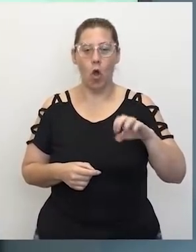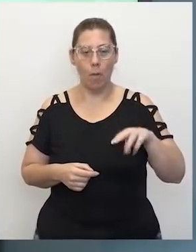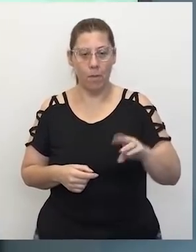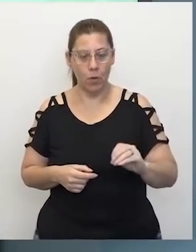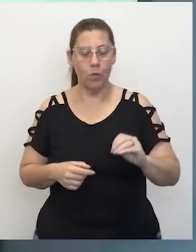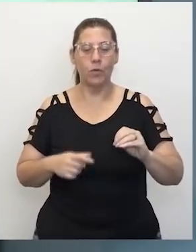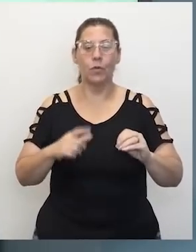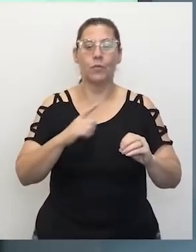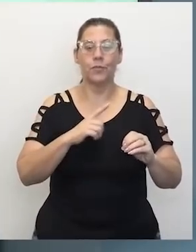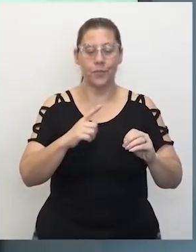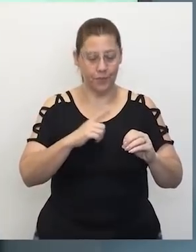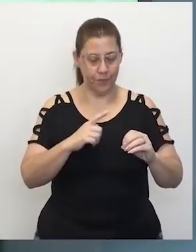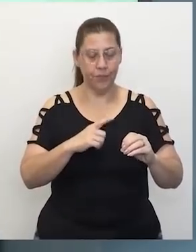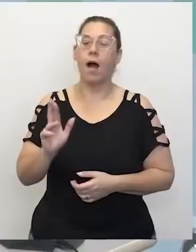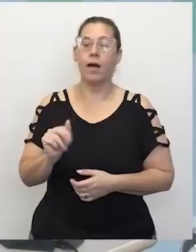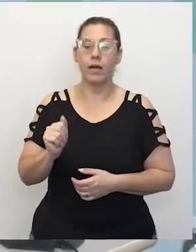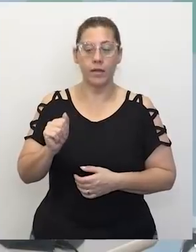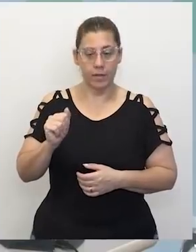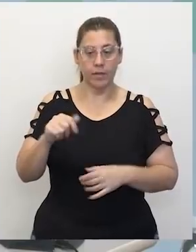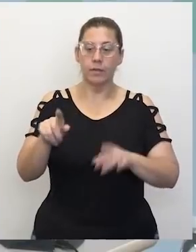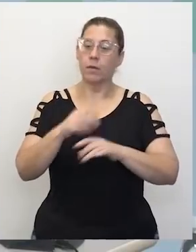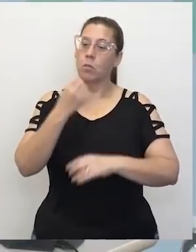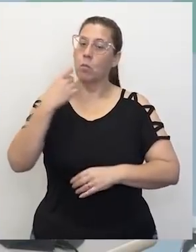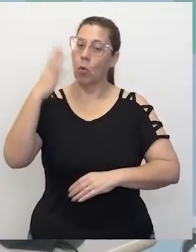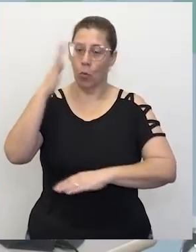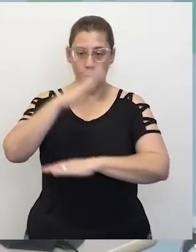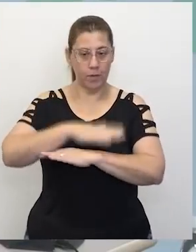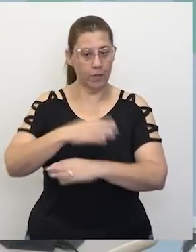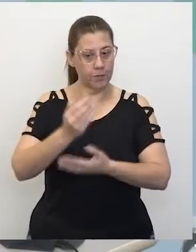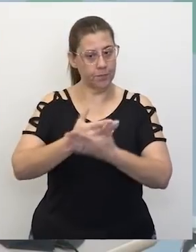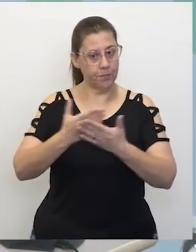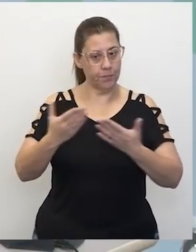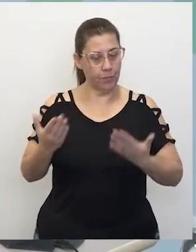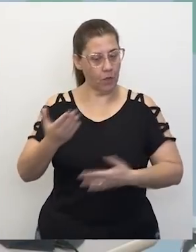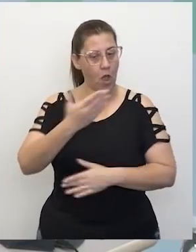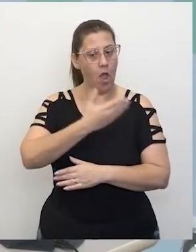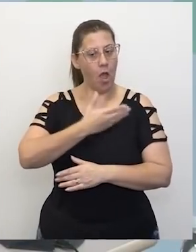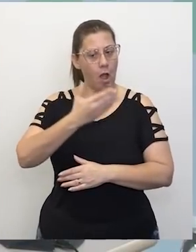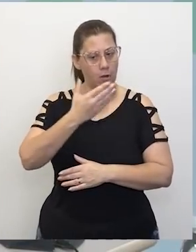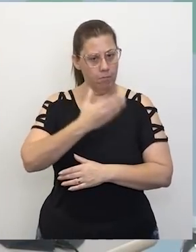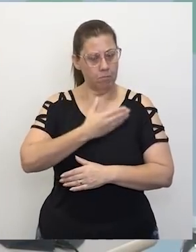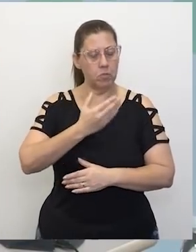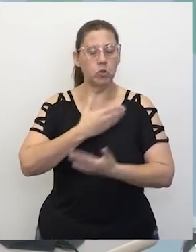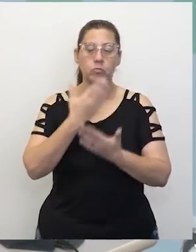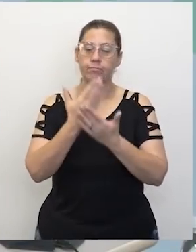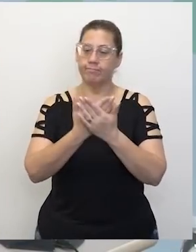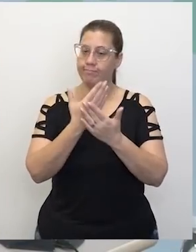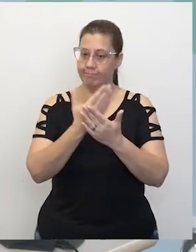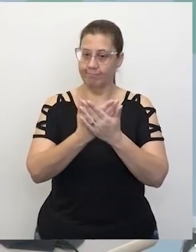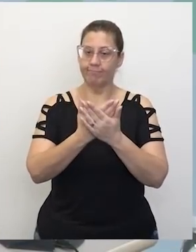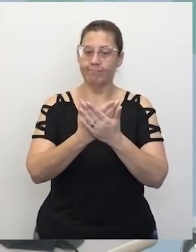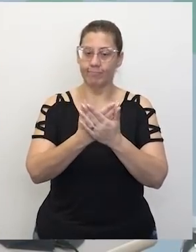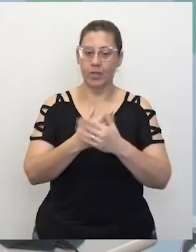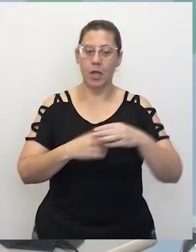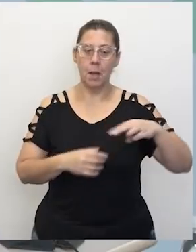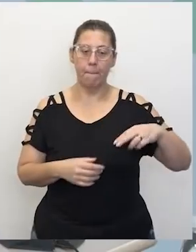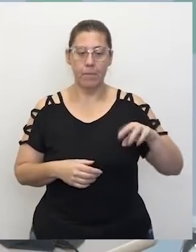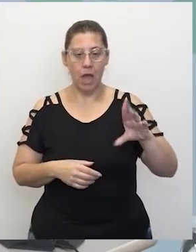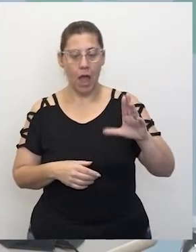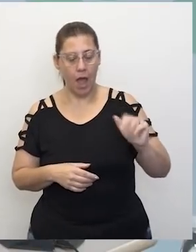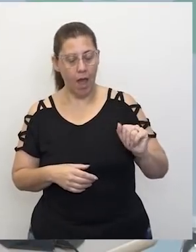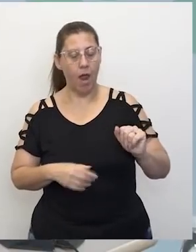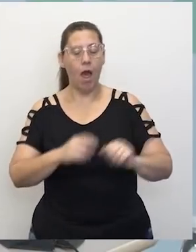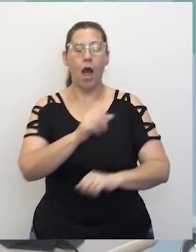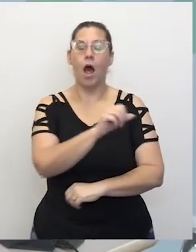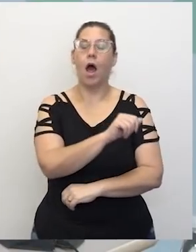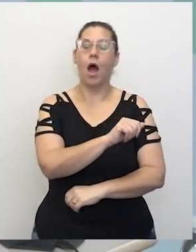tem o número 1, tá certo? Boa tarde para todo mundo aqui, os colegas, os estudantes. A Mara com seus alunos lá do